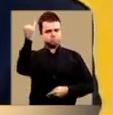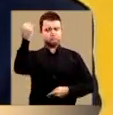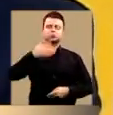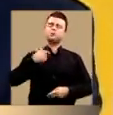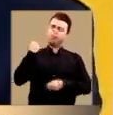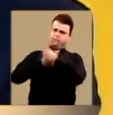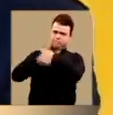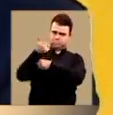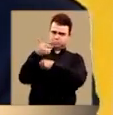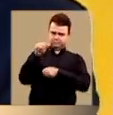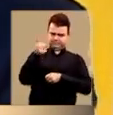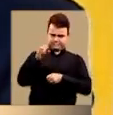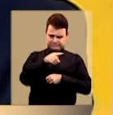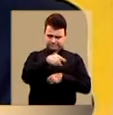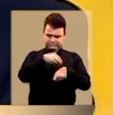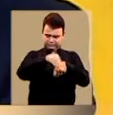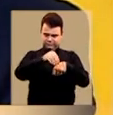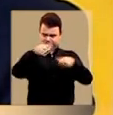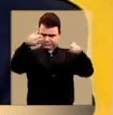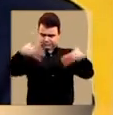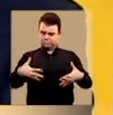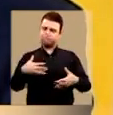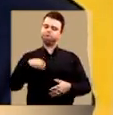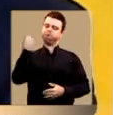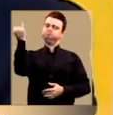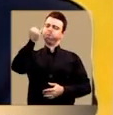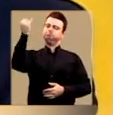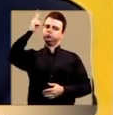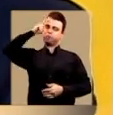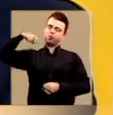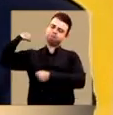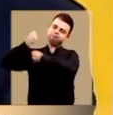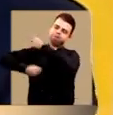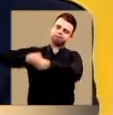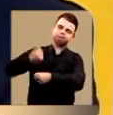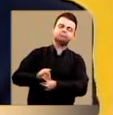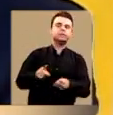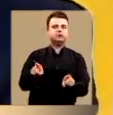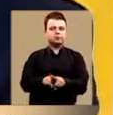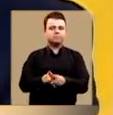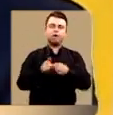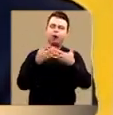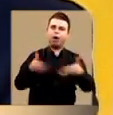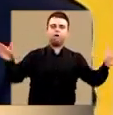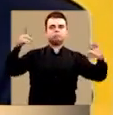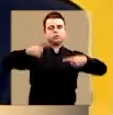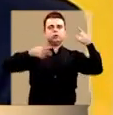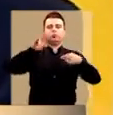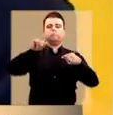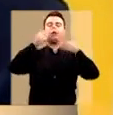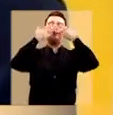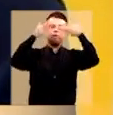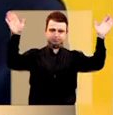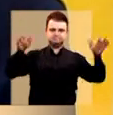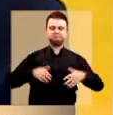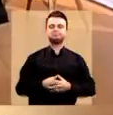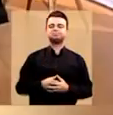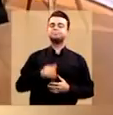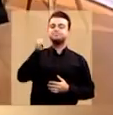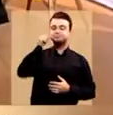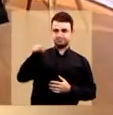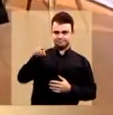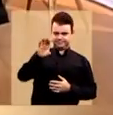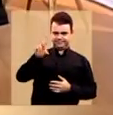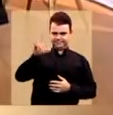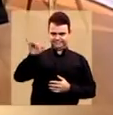dado de 2010 é importante nesses dois aspectos, né? Histórico e também para permear, para dar mais visibilidade às políticas públicas. Cecília,